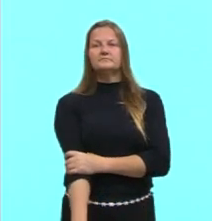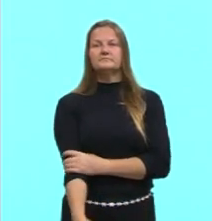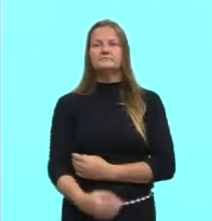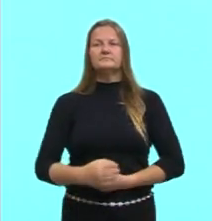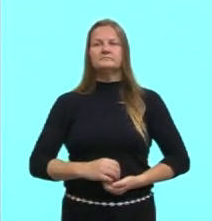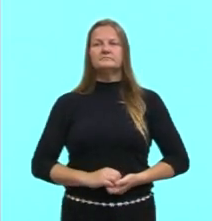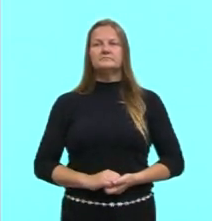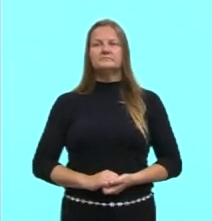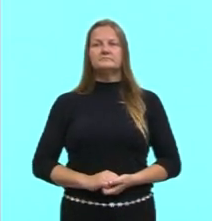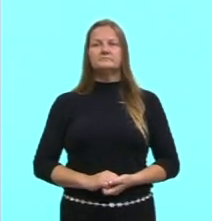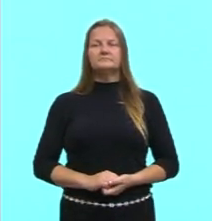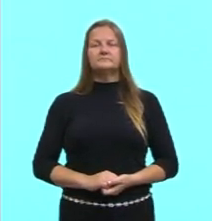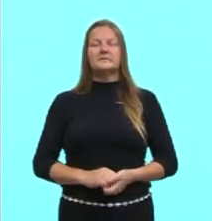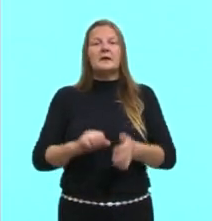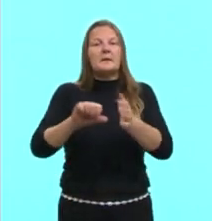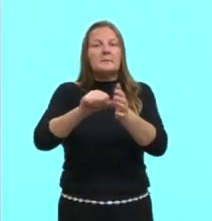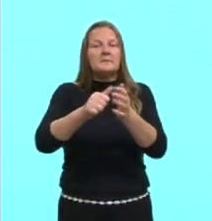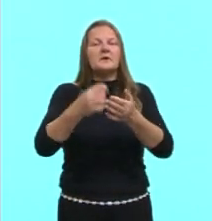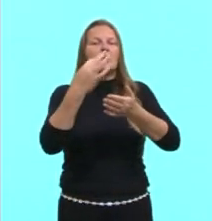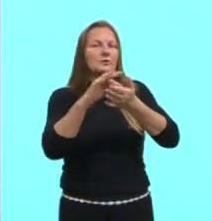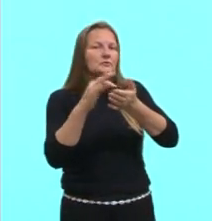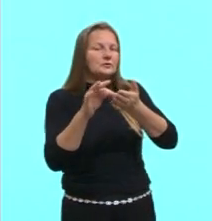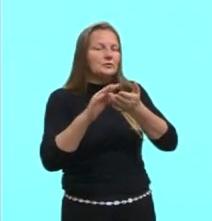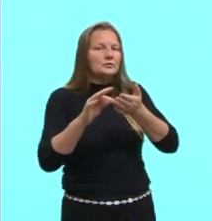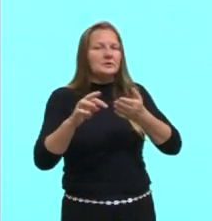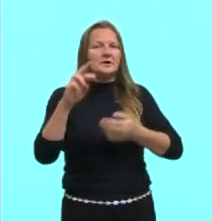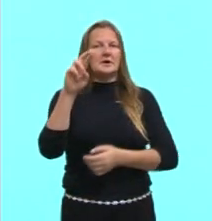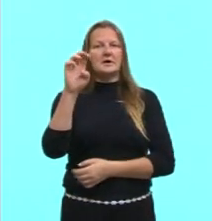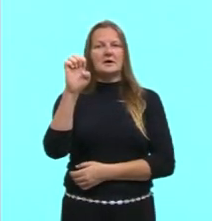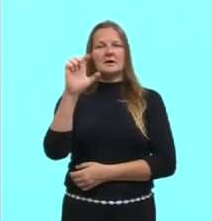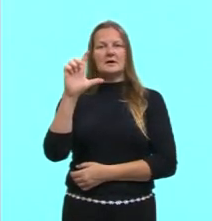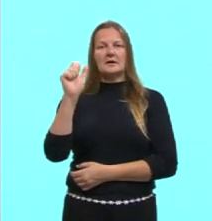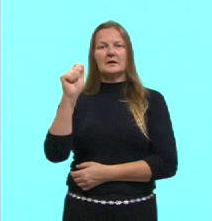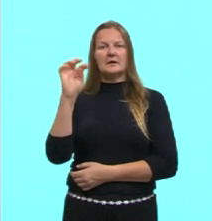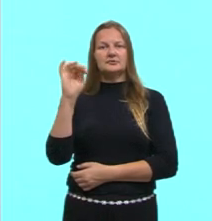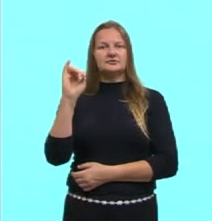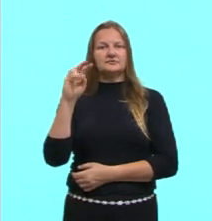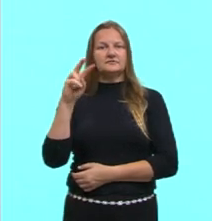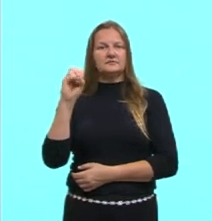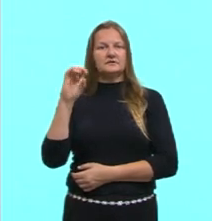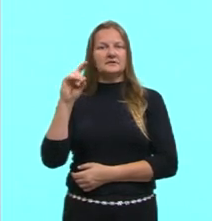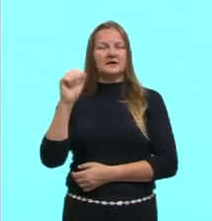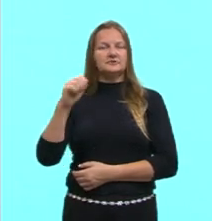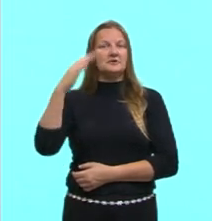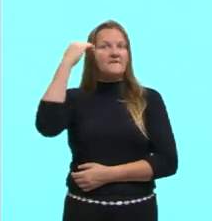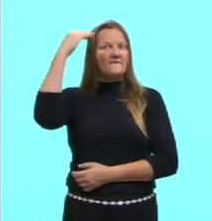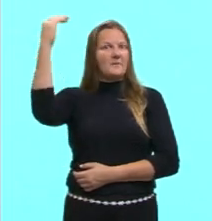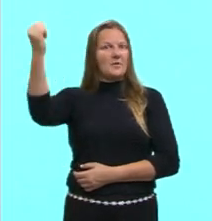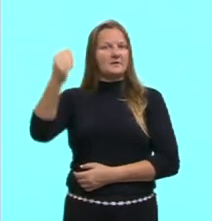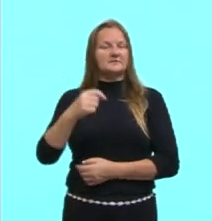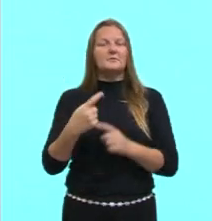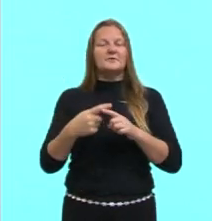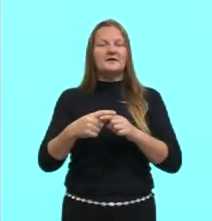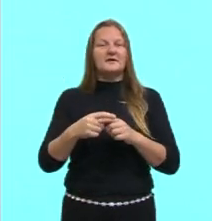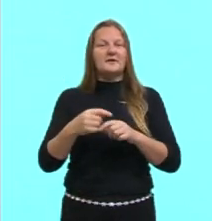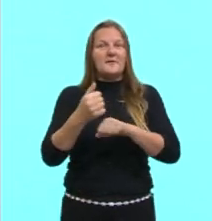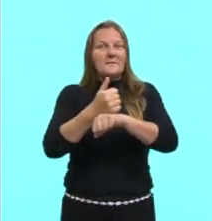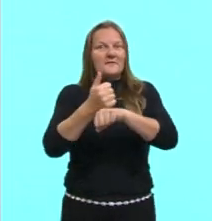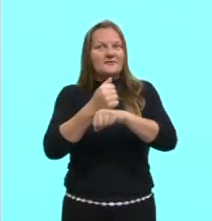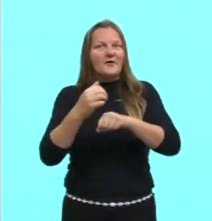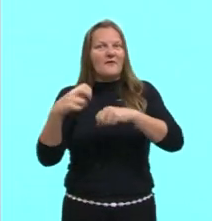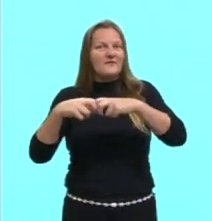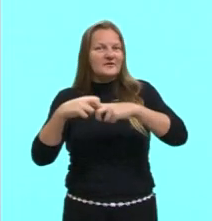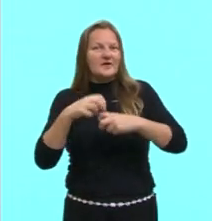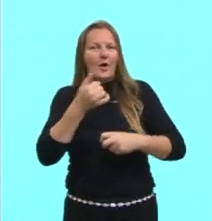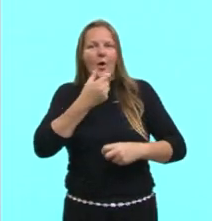primeira teoria da relatividade acaba sendo bem famosa né porque ela tá bem relacionada com Einstein depois a gente